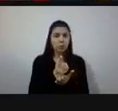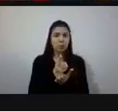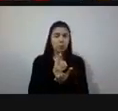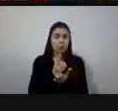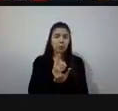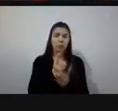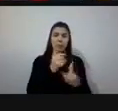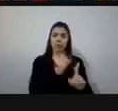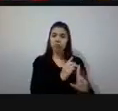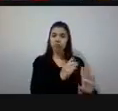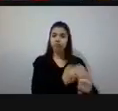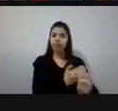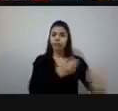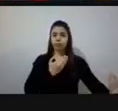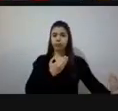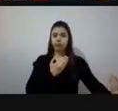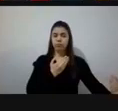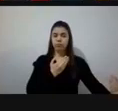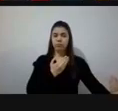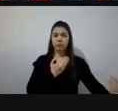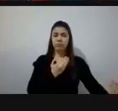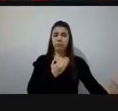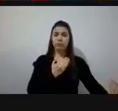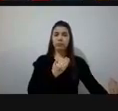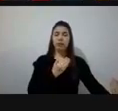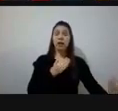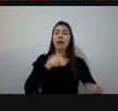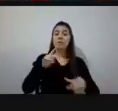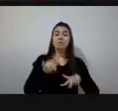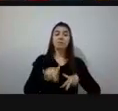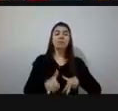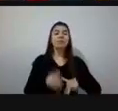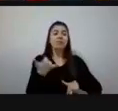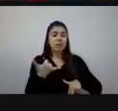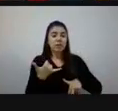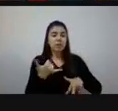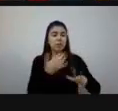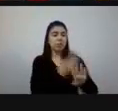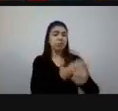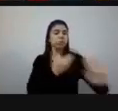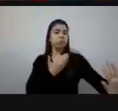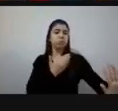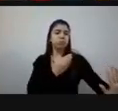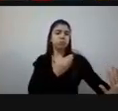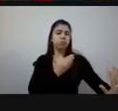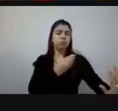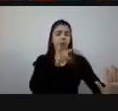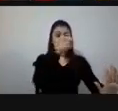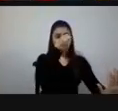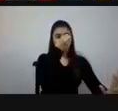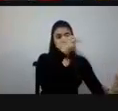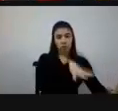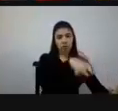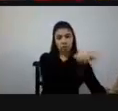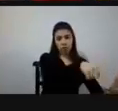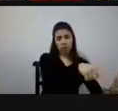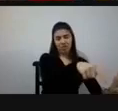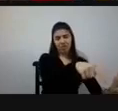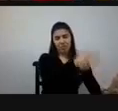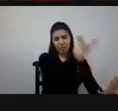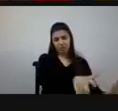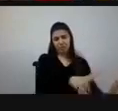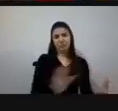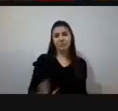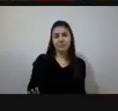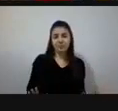do abusador. Se a criança vítima, num relato para um profissional de psicologia, fala, eu não